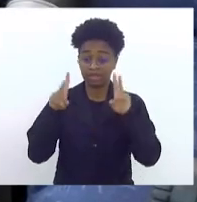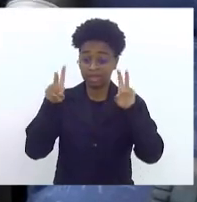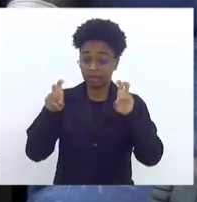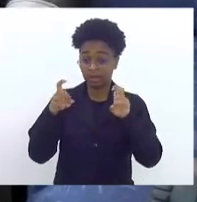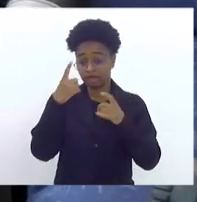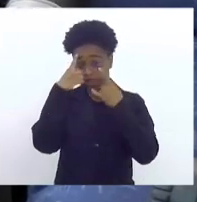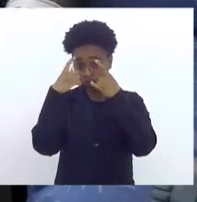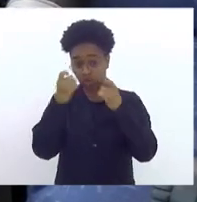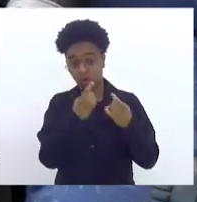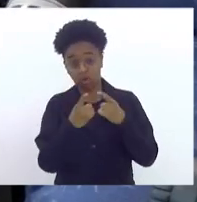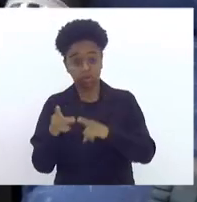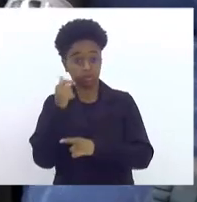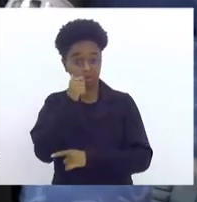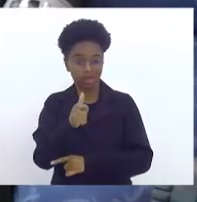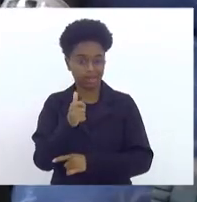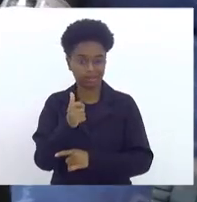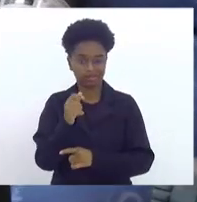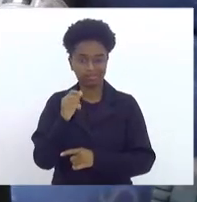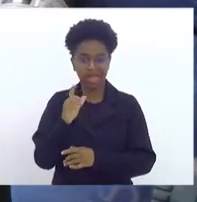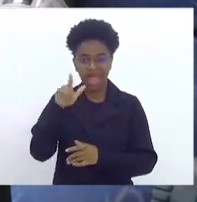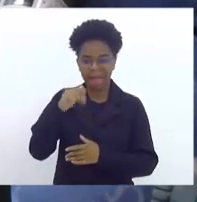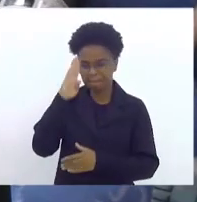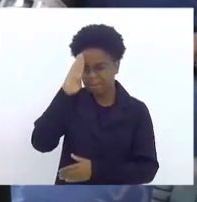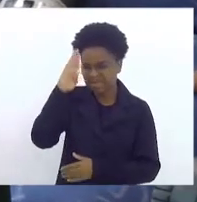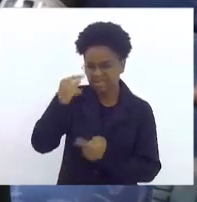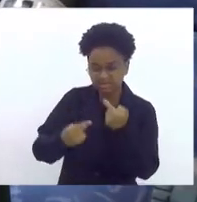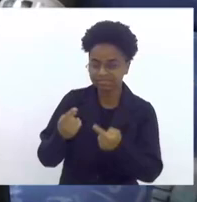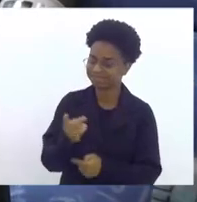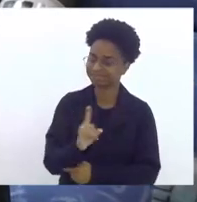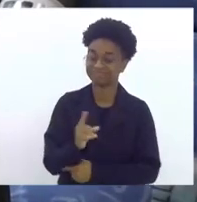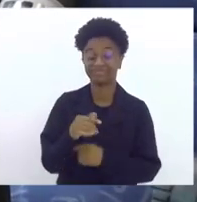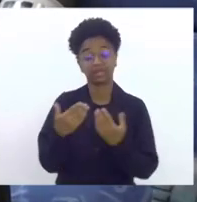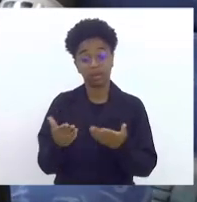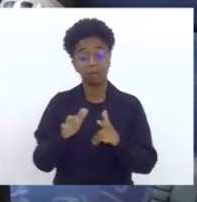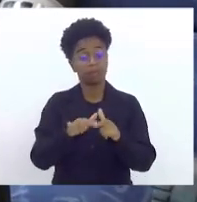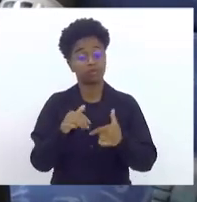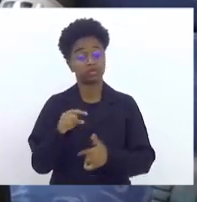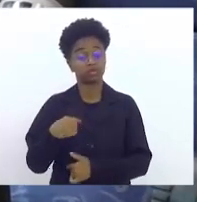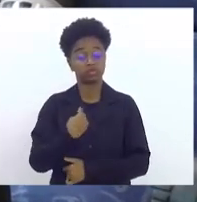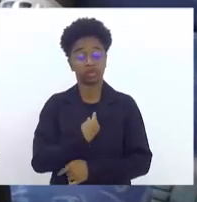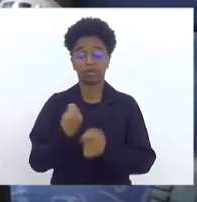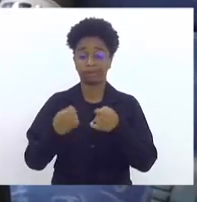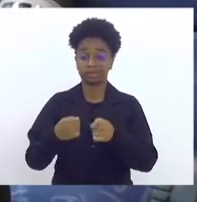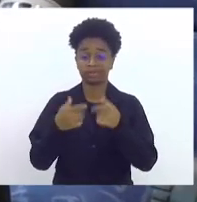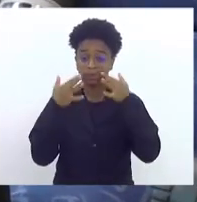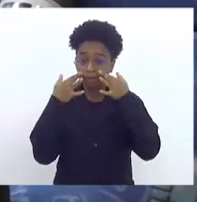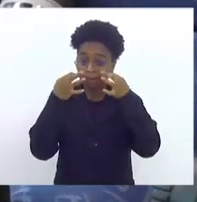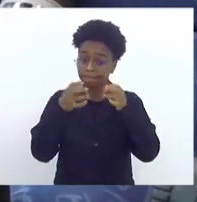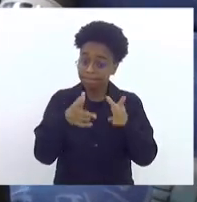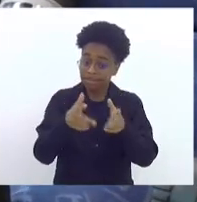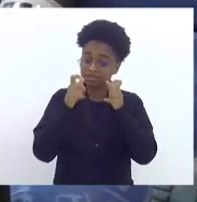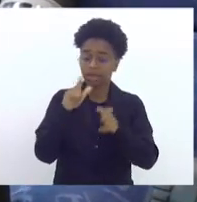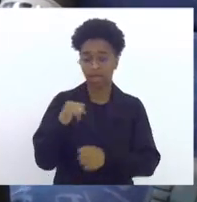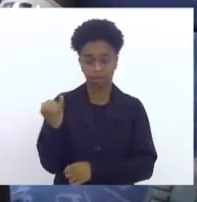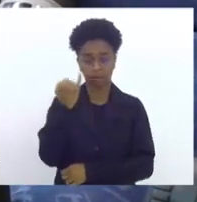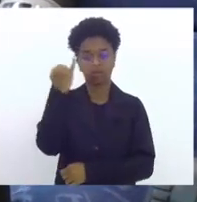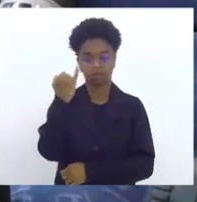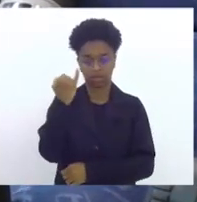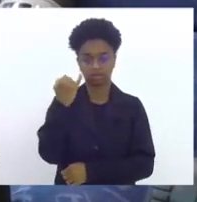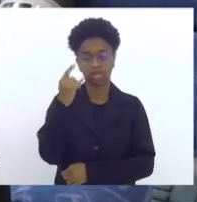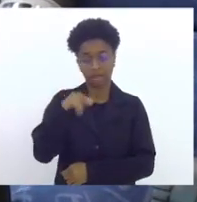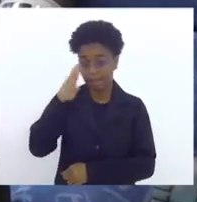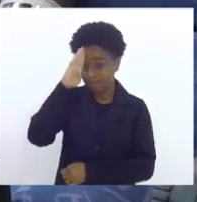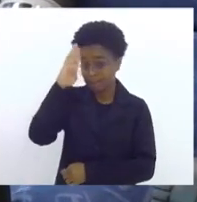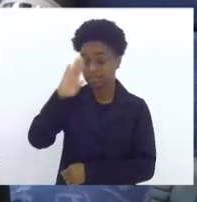contra mulher não é prioridade Então acho que cabe muito a nós colocar isso como ponto de importância como prioridade se tiver